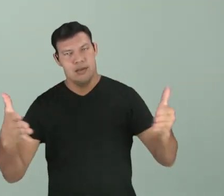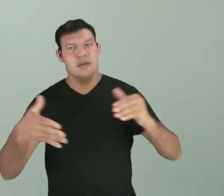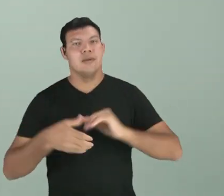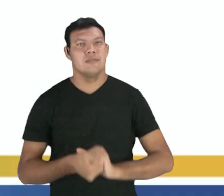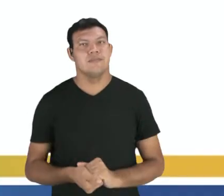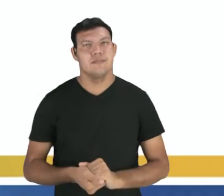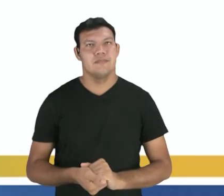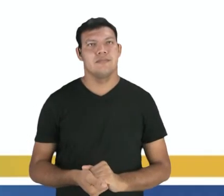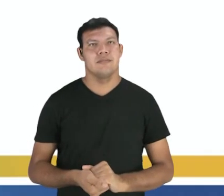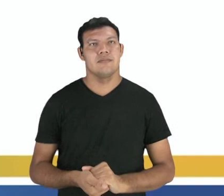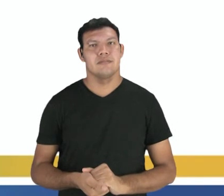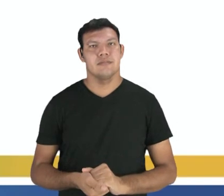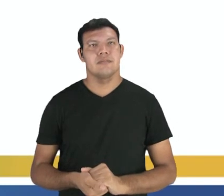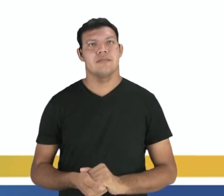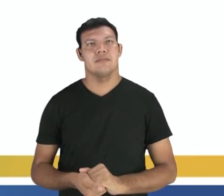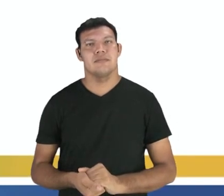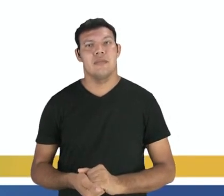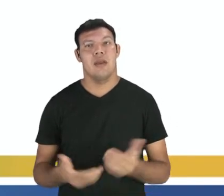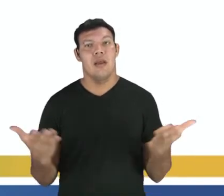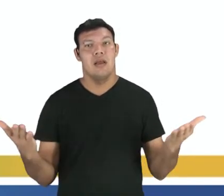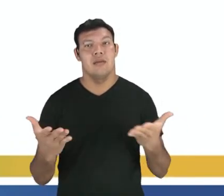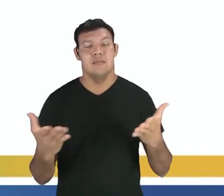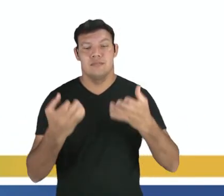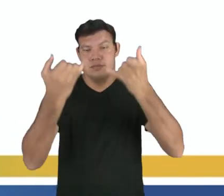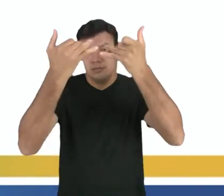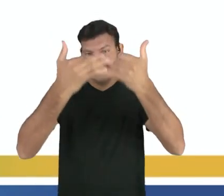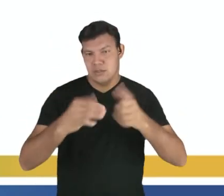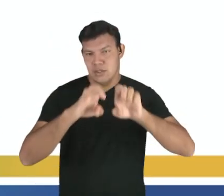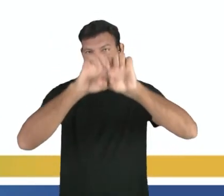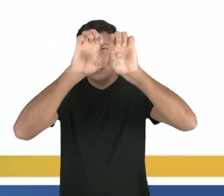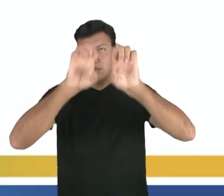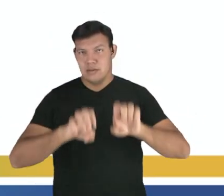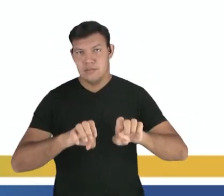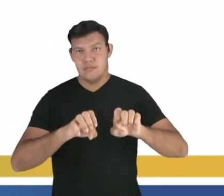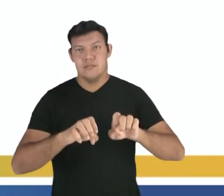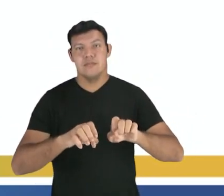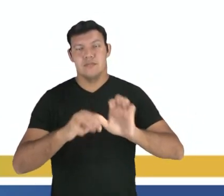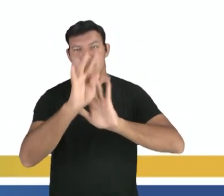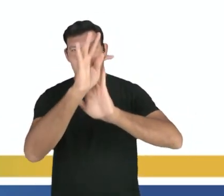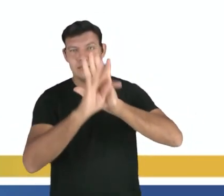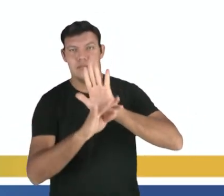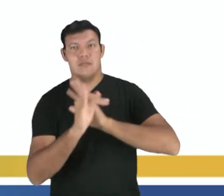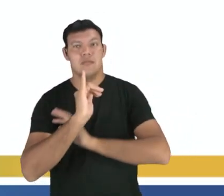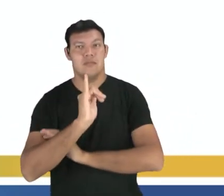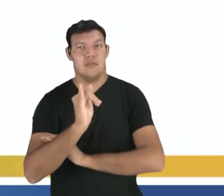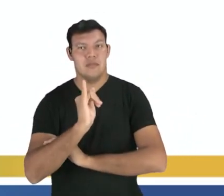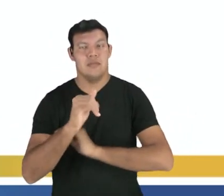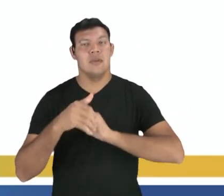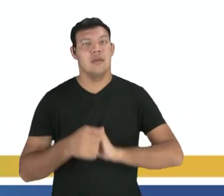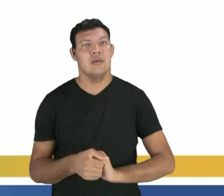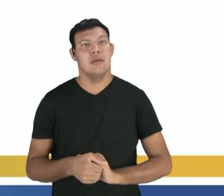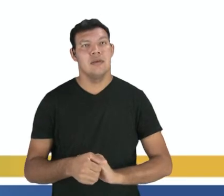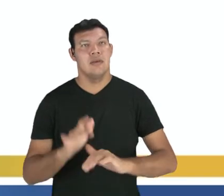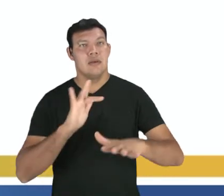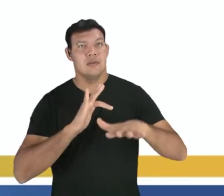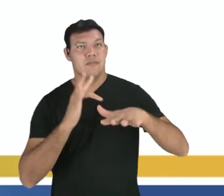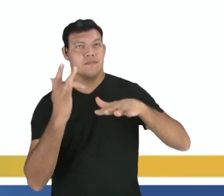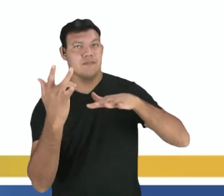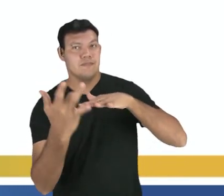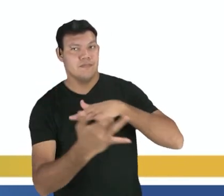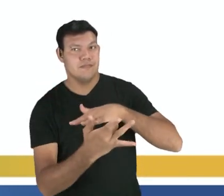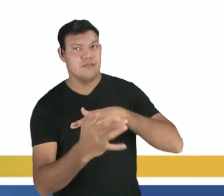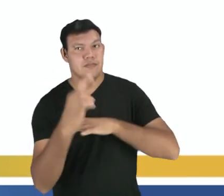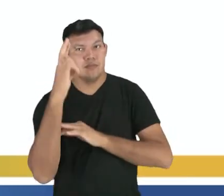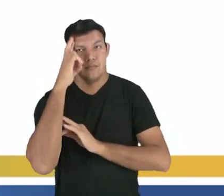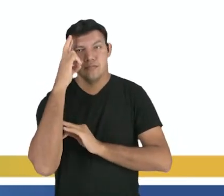continuando gente vamos falar da estrutura do texto narrativo o enredo uma história